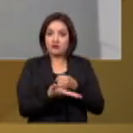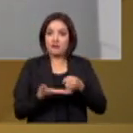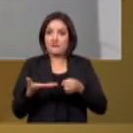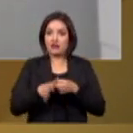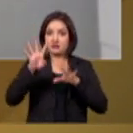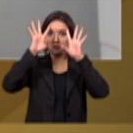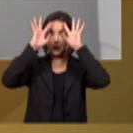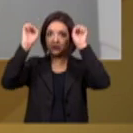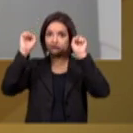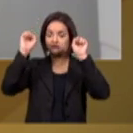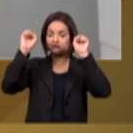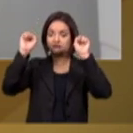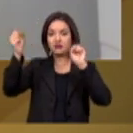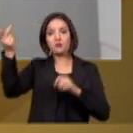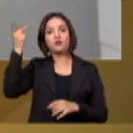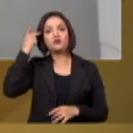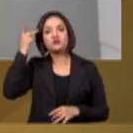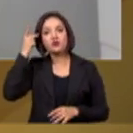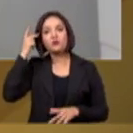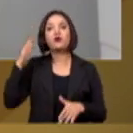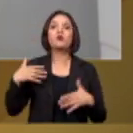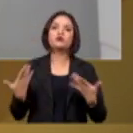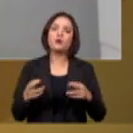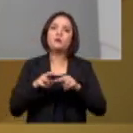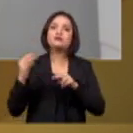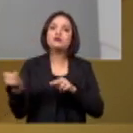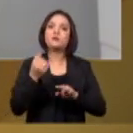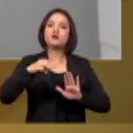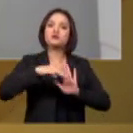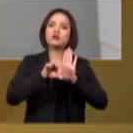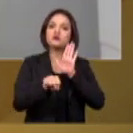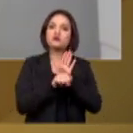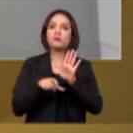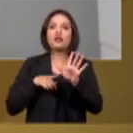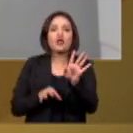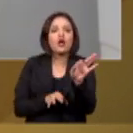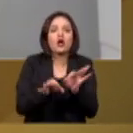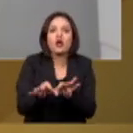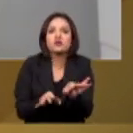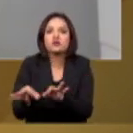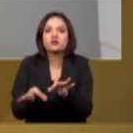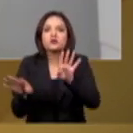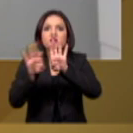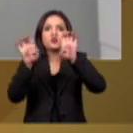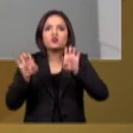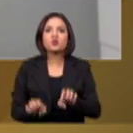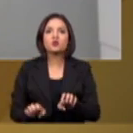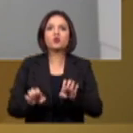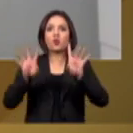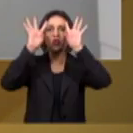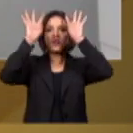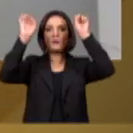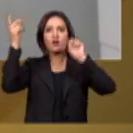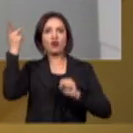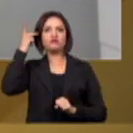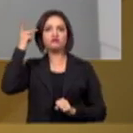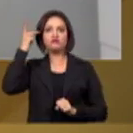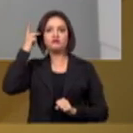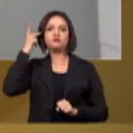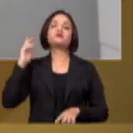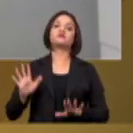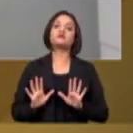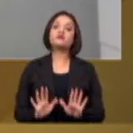daí a relevância do presente mandado de segurança para a estrutura ea organização orgânica política pública para